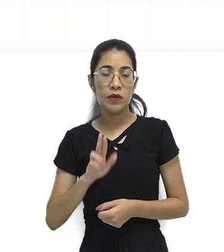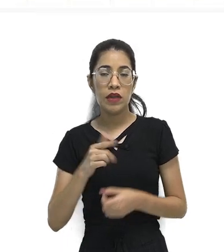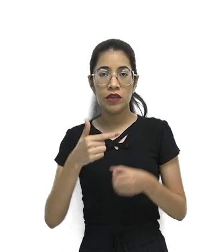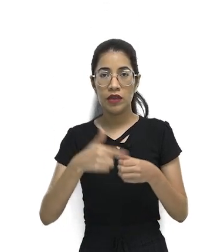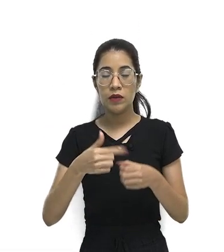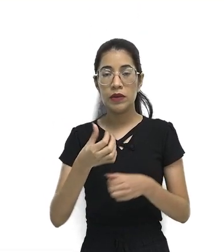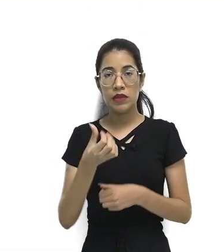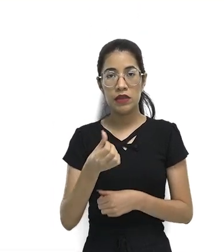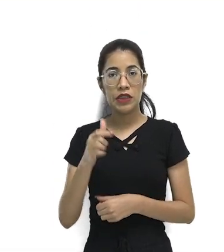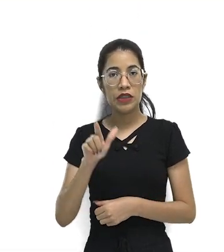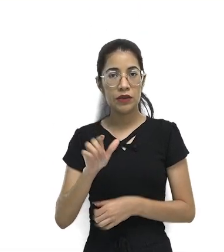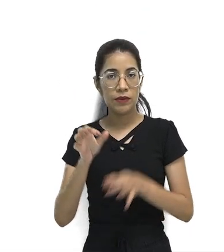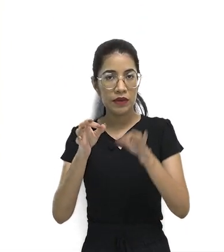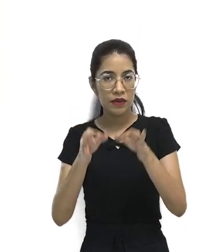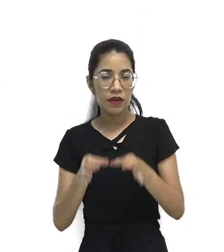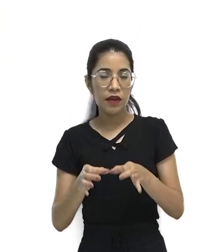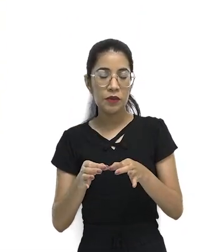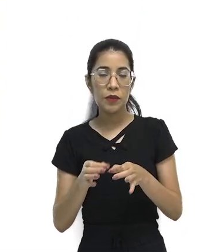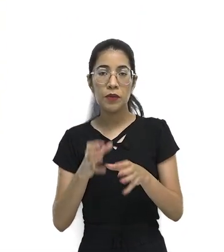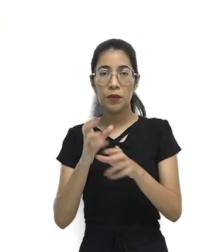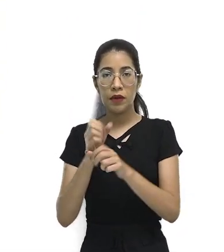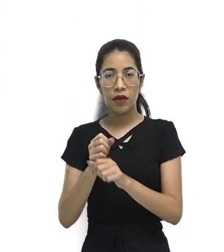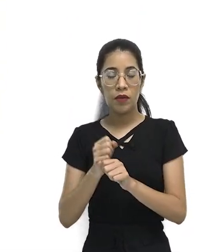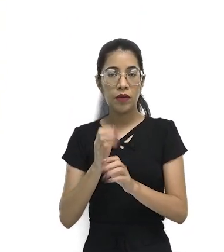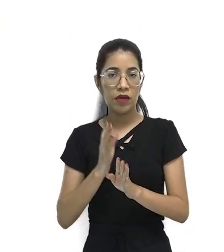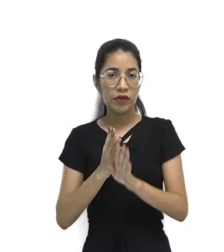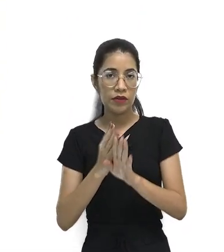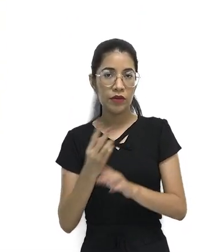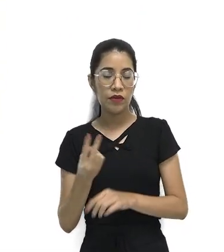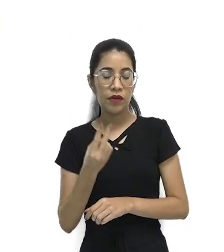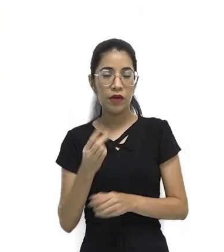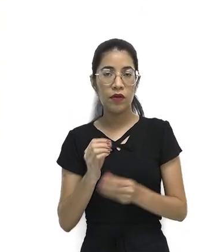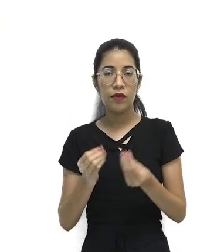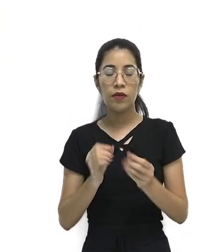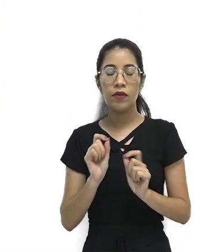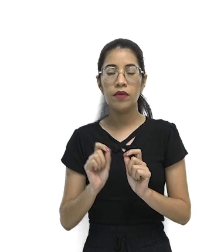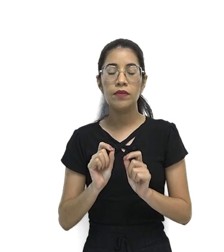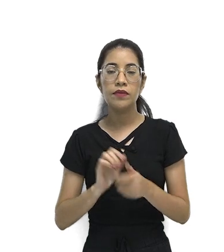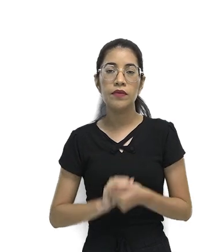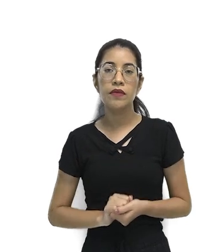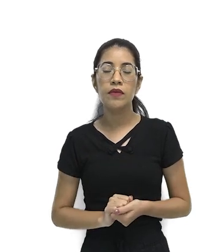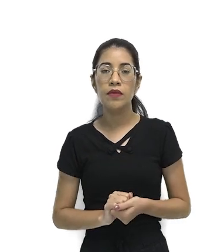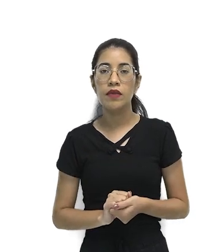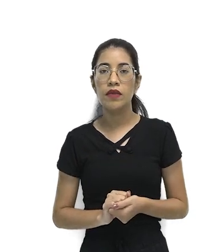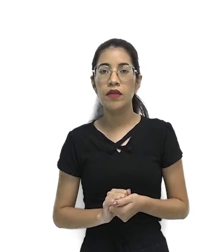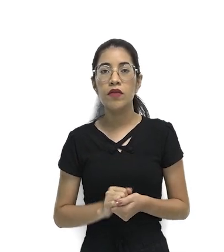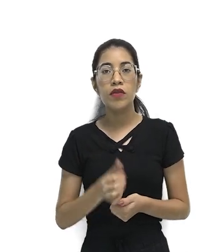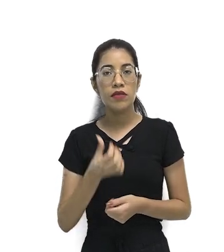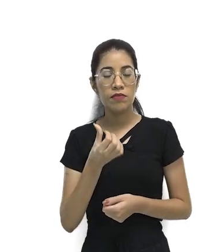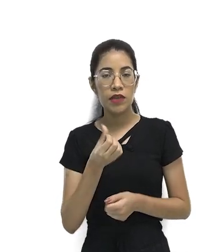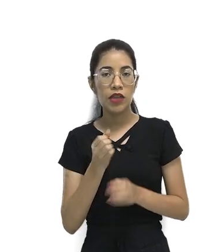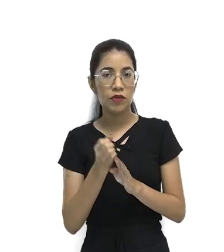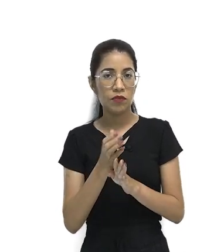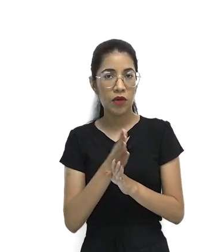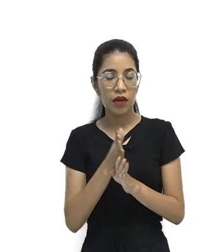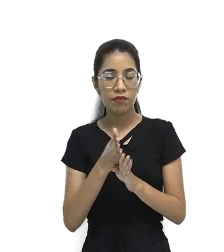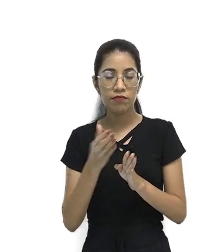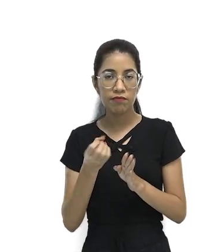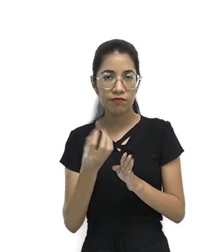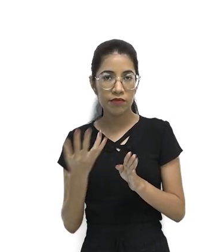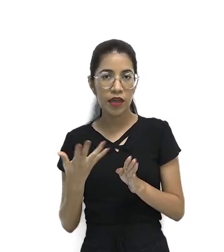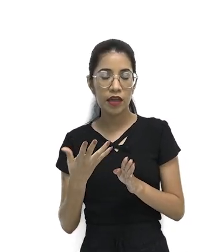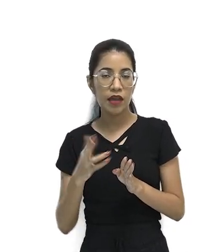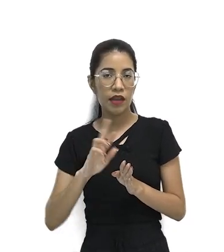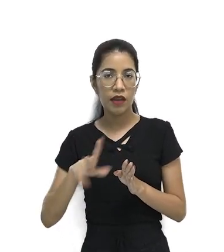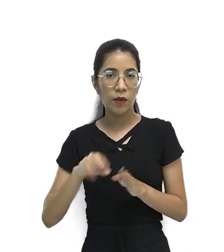o cálculo que nós fizemos, o valor que nós encontramos foi um valor inteiro, né? Ou seja, não foi um